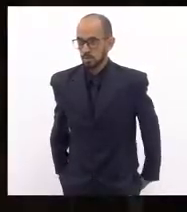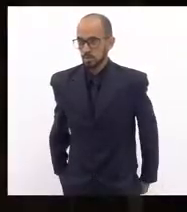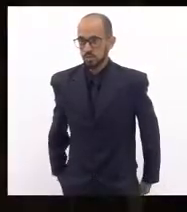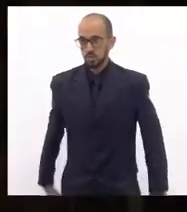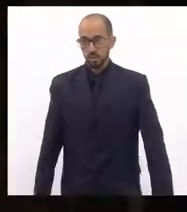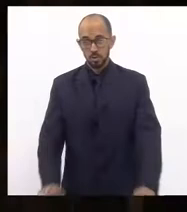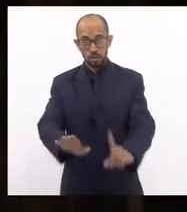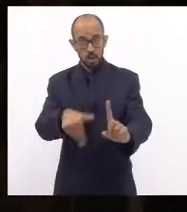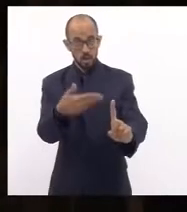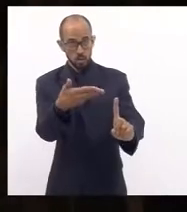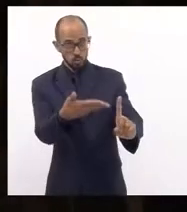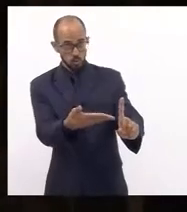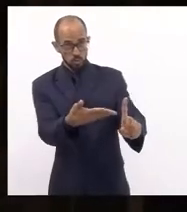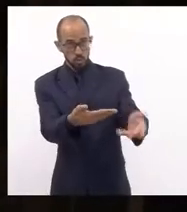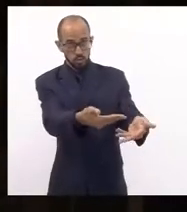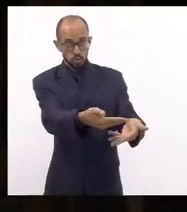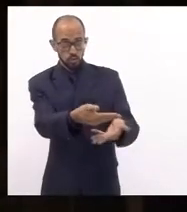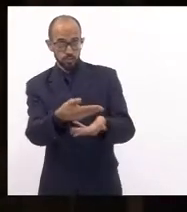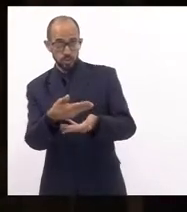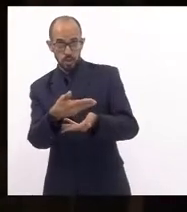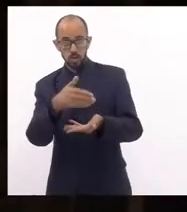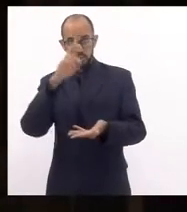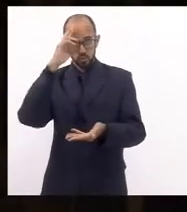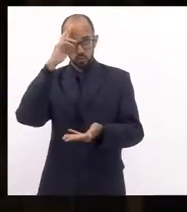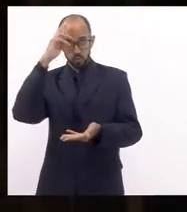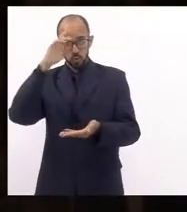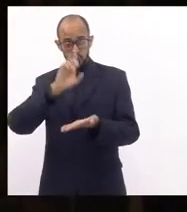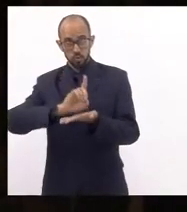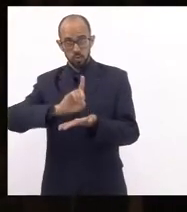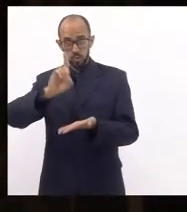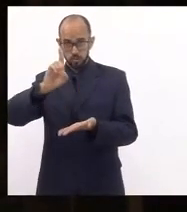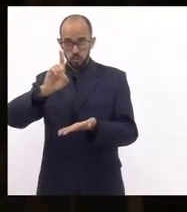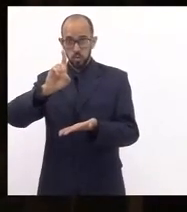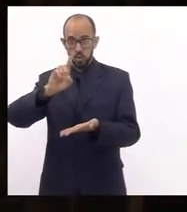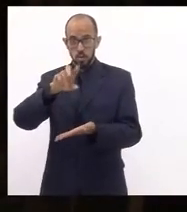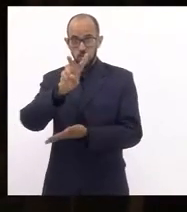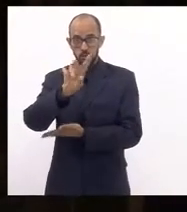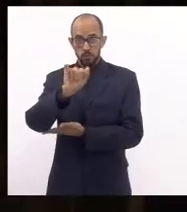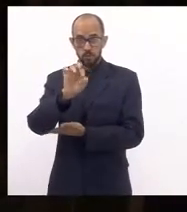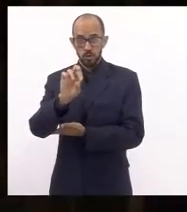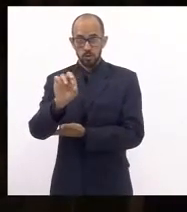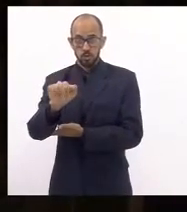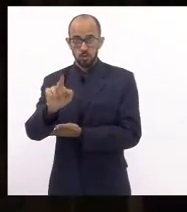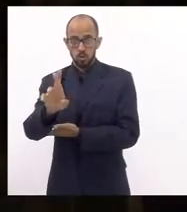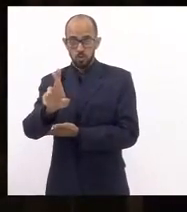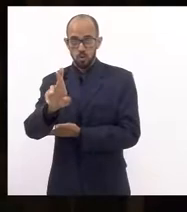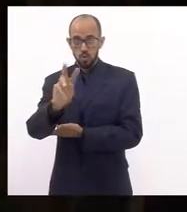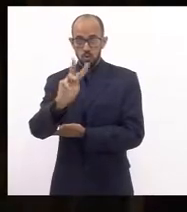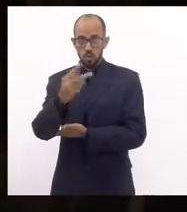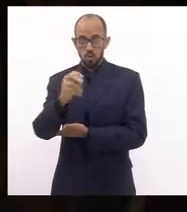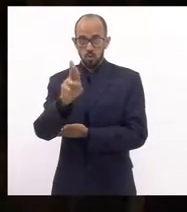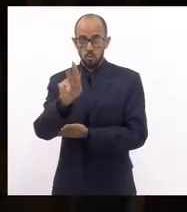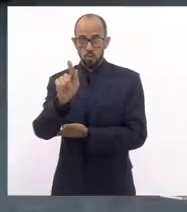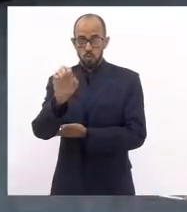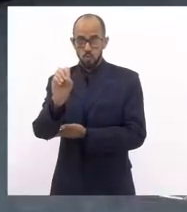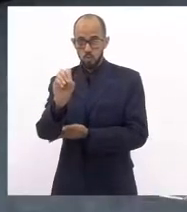Tenho a honra de chamar o excelentíssimo doutor Vitor Hugo. Uma salva de palmas.